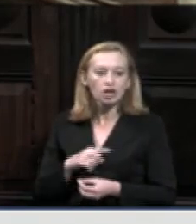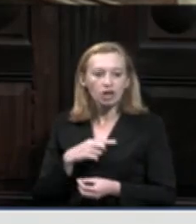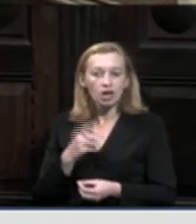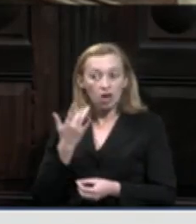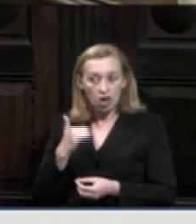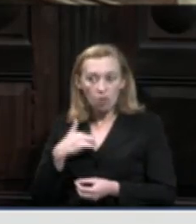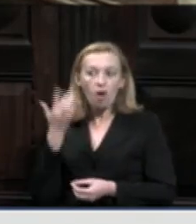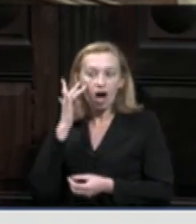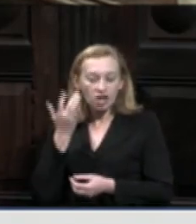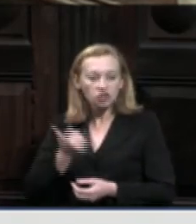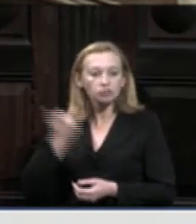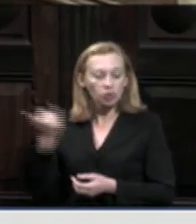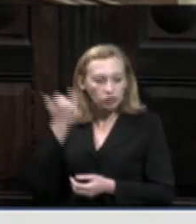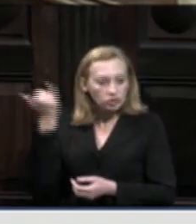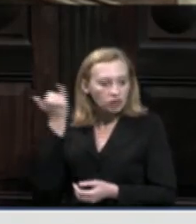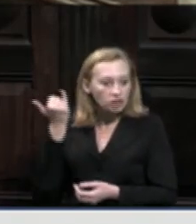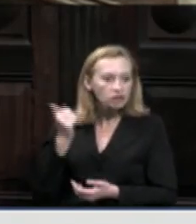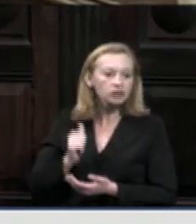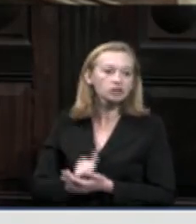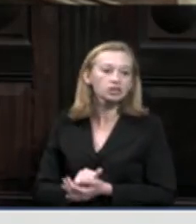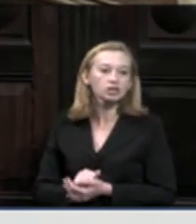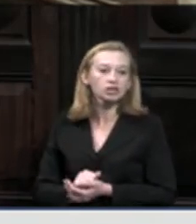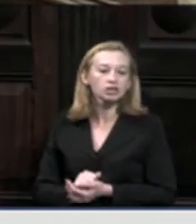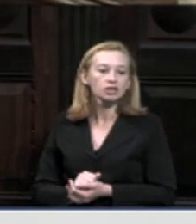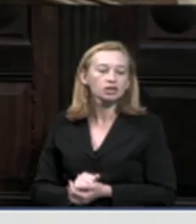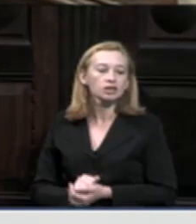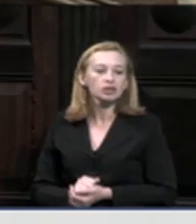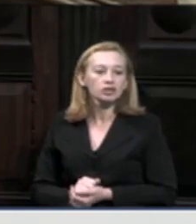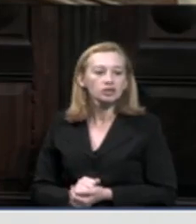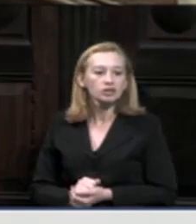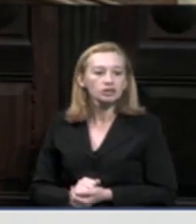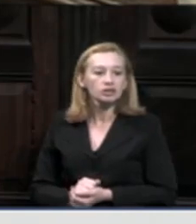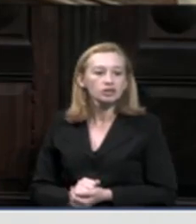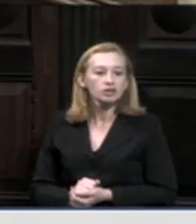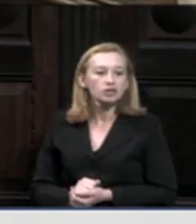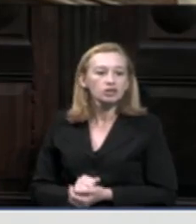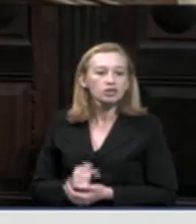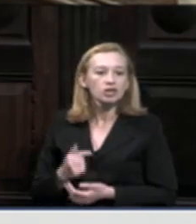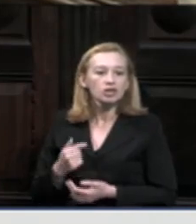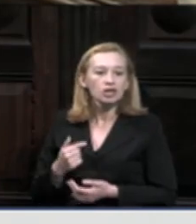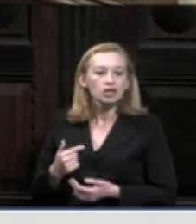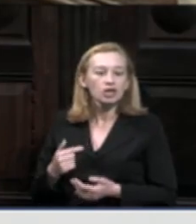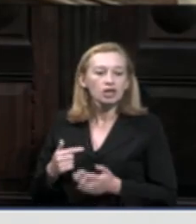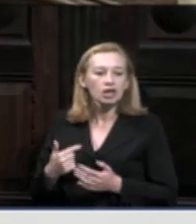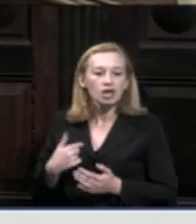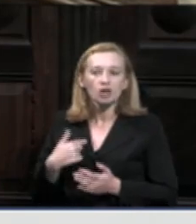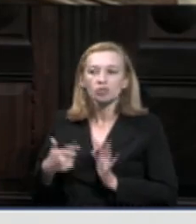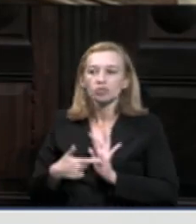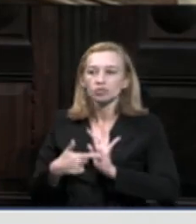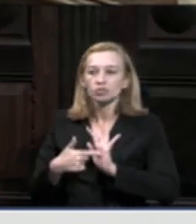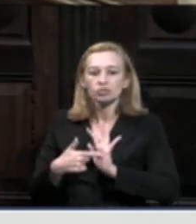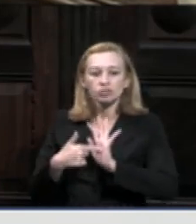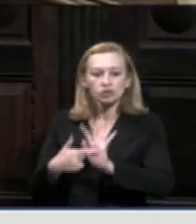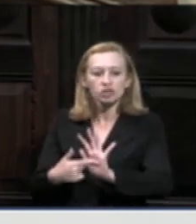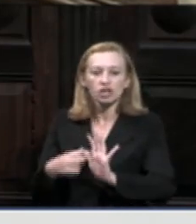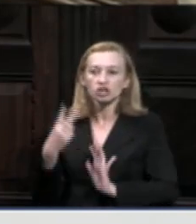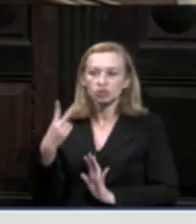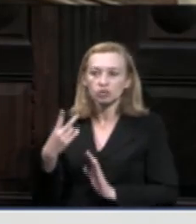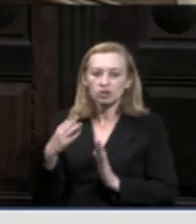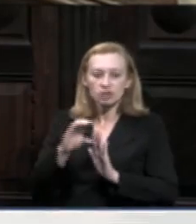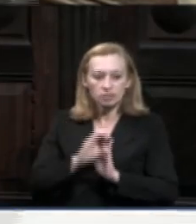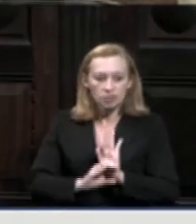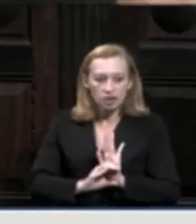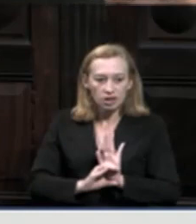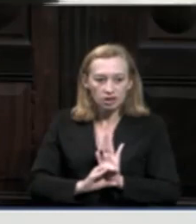de agilizar e não criar óbice à tramitação, eu fiz destaque às minhas 2 emendas. A minha proposição ao